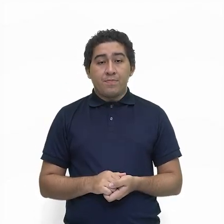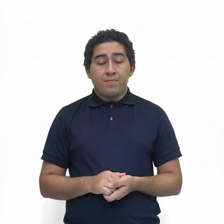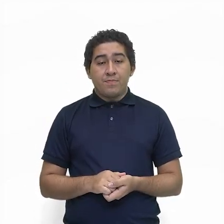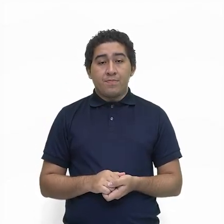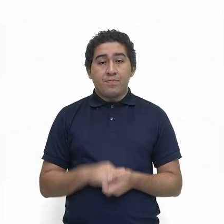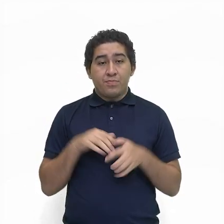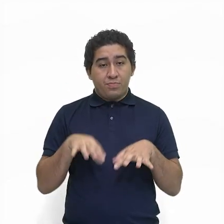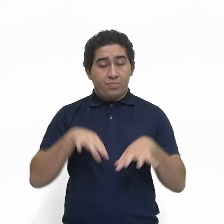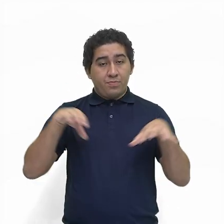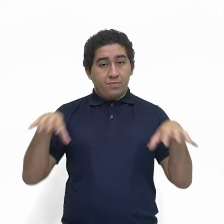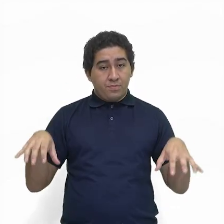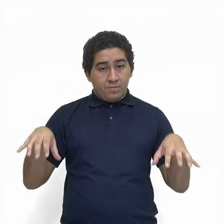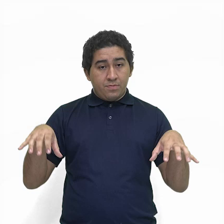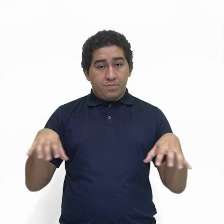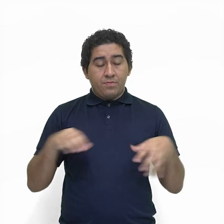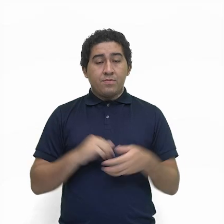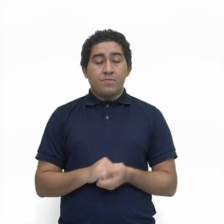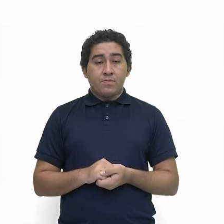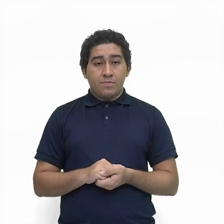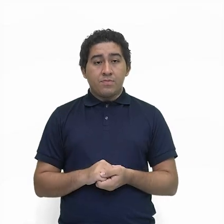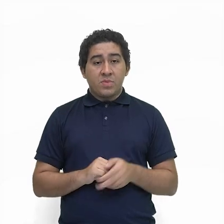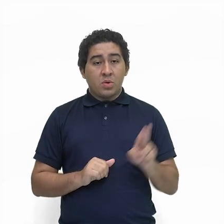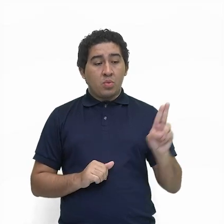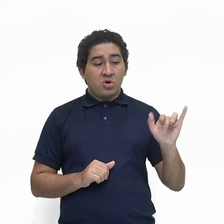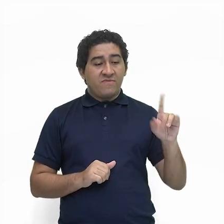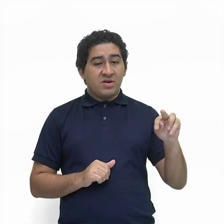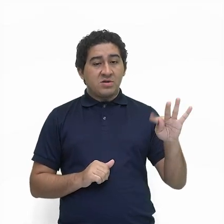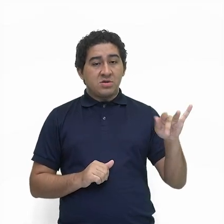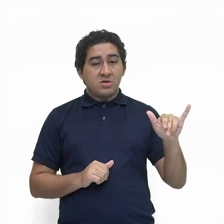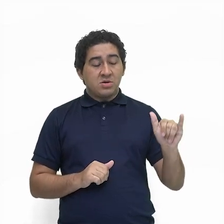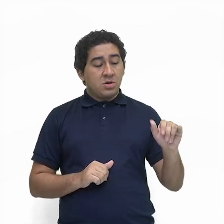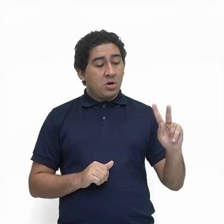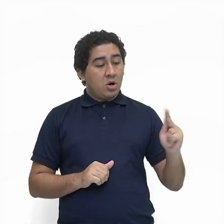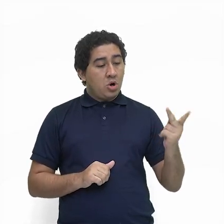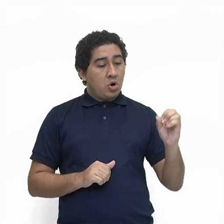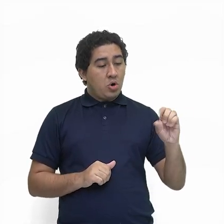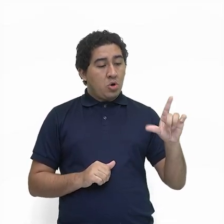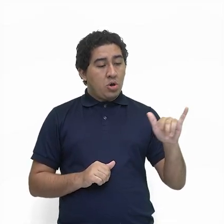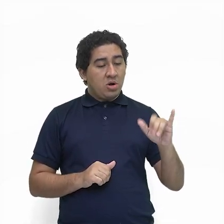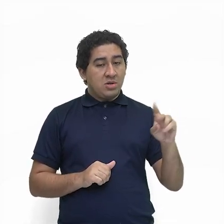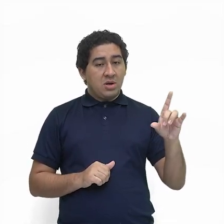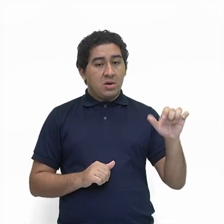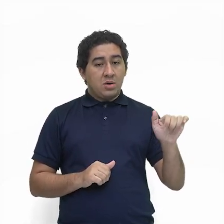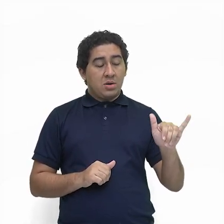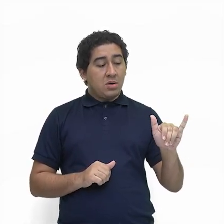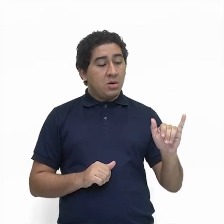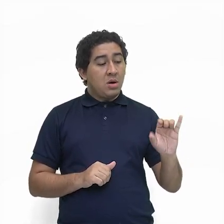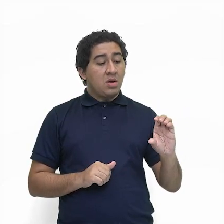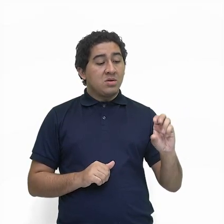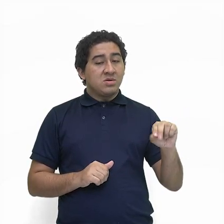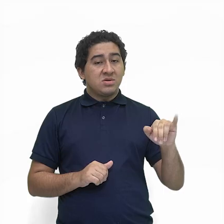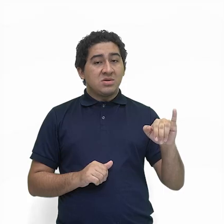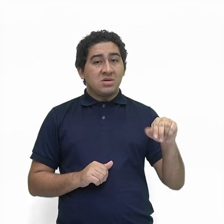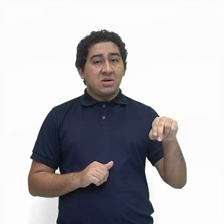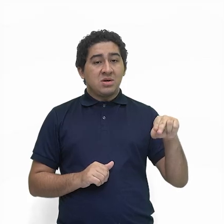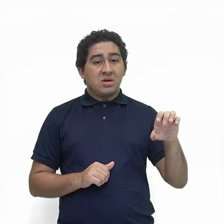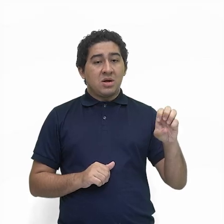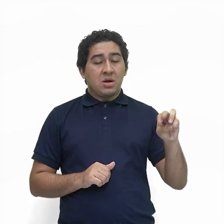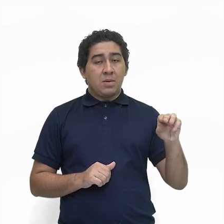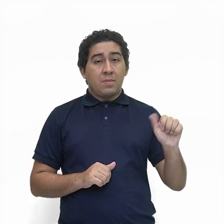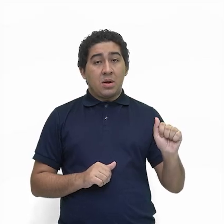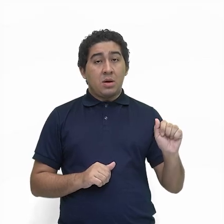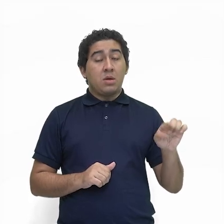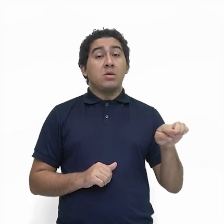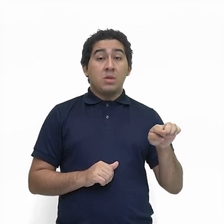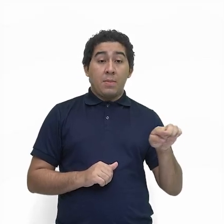temos British English, university, holiday, the cinema e